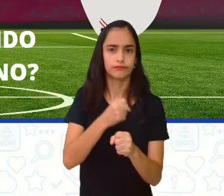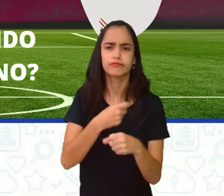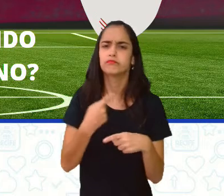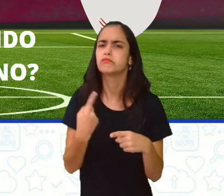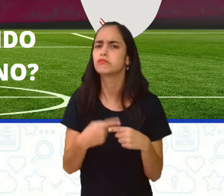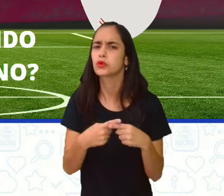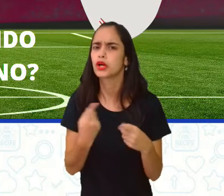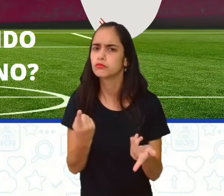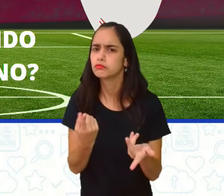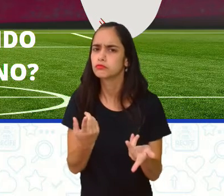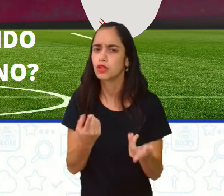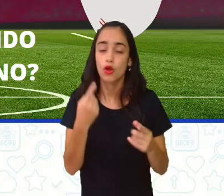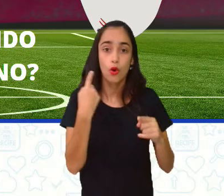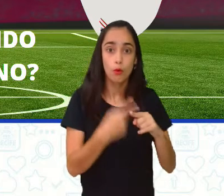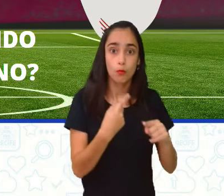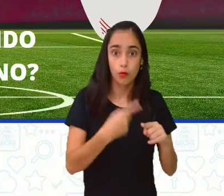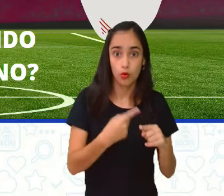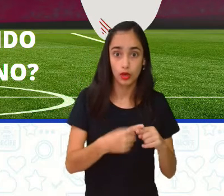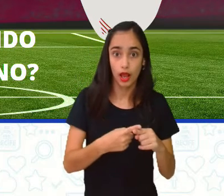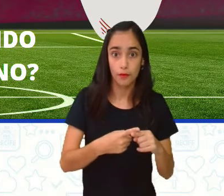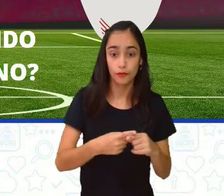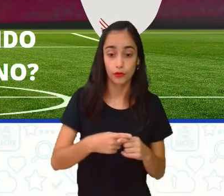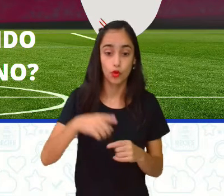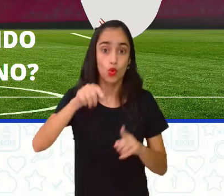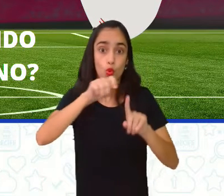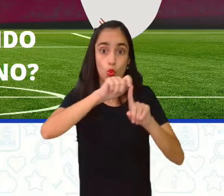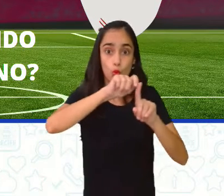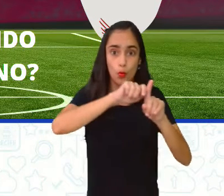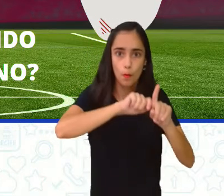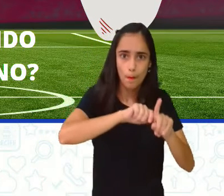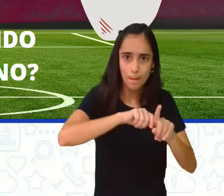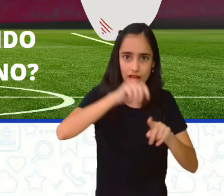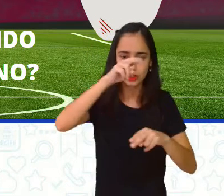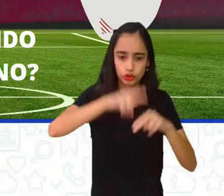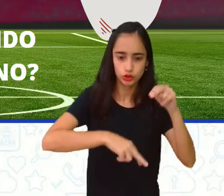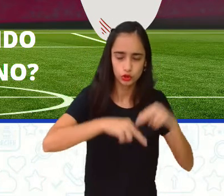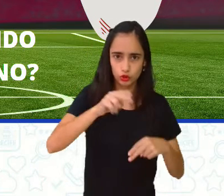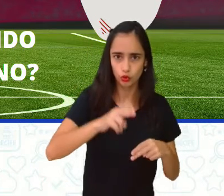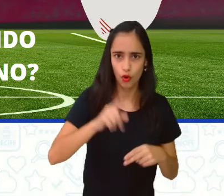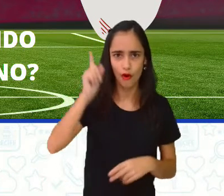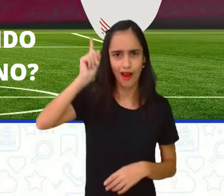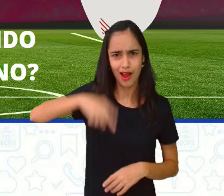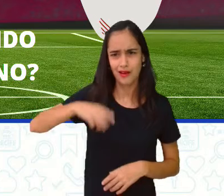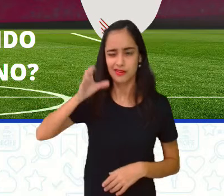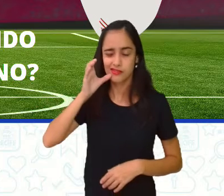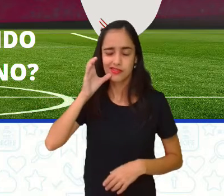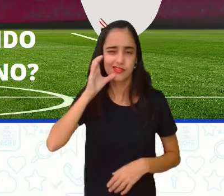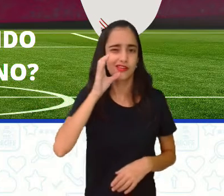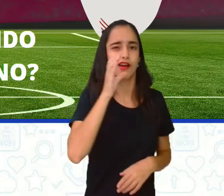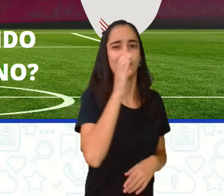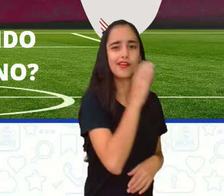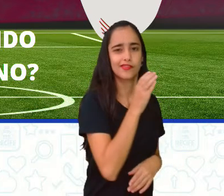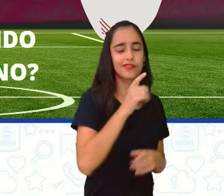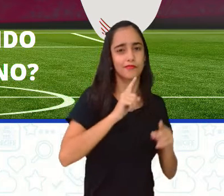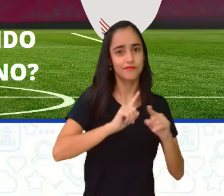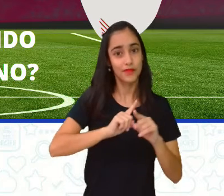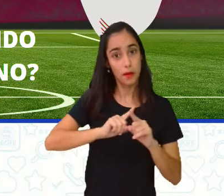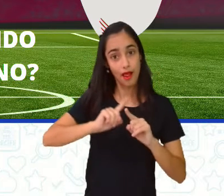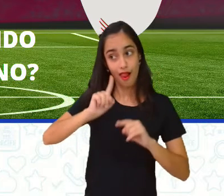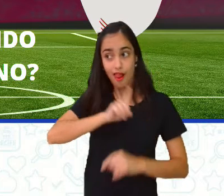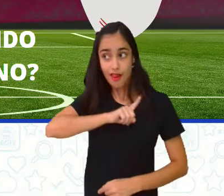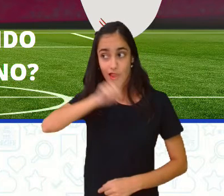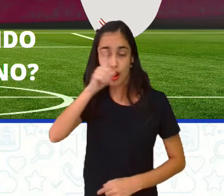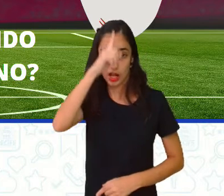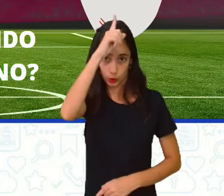no mês de julho, que comumente, né, é o mês que ocorre as Copas. Mas aí a gente está trazendo